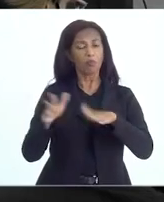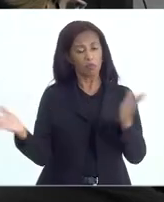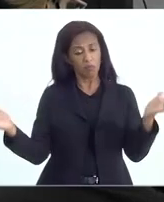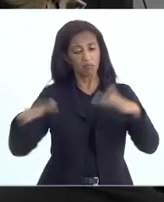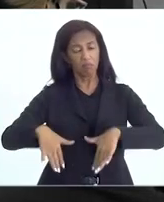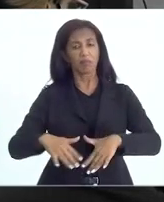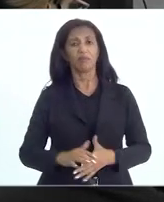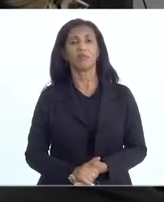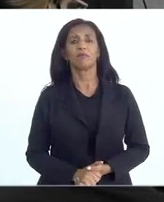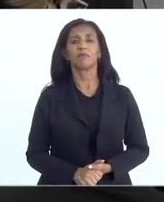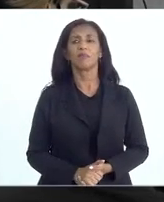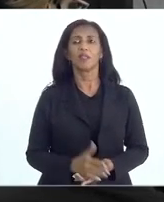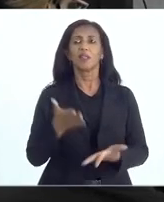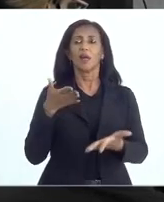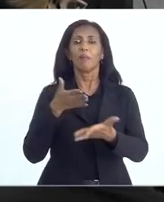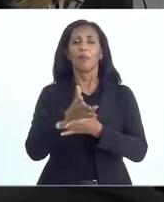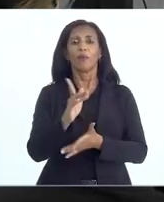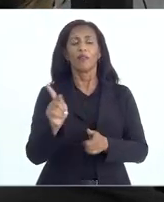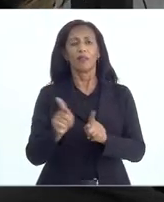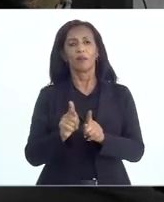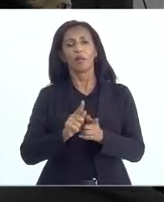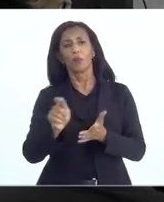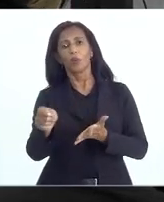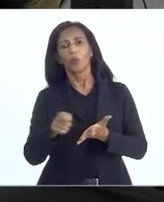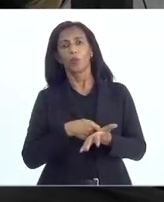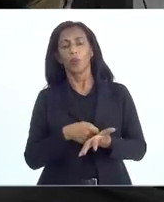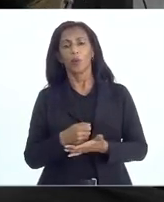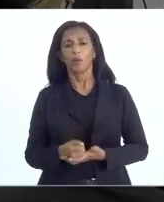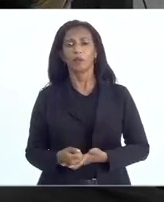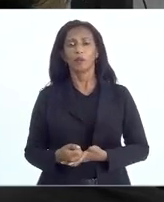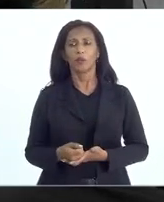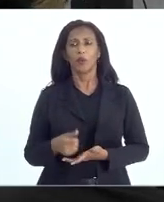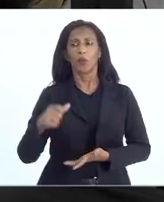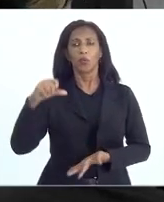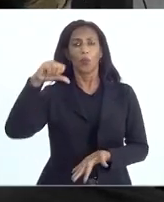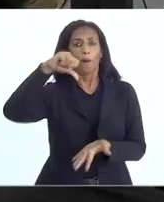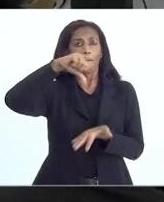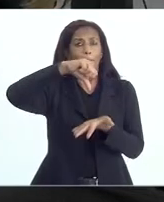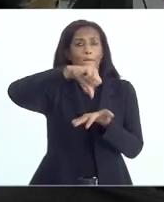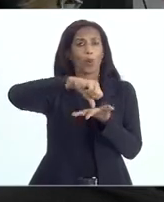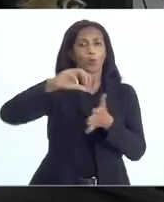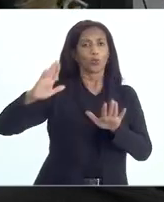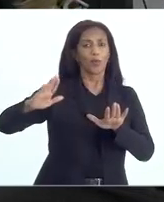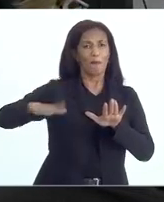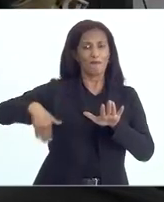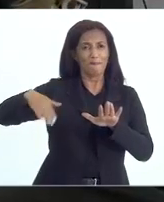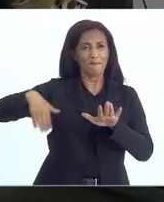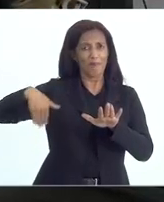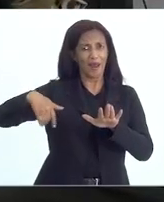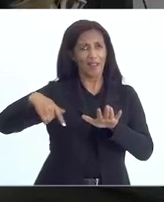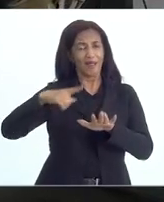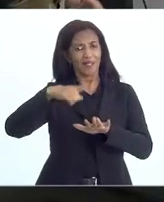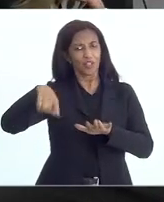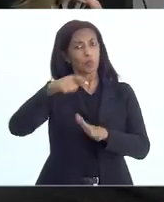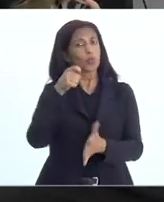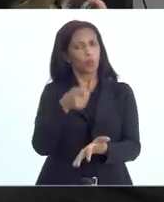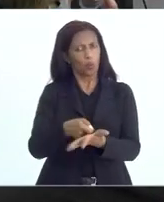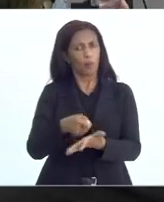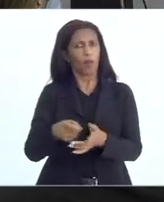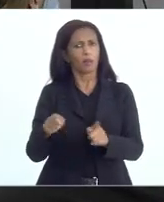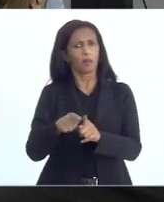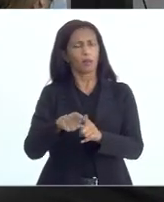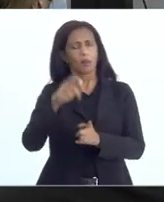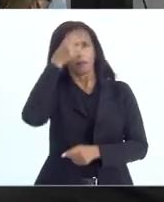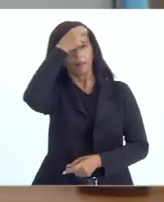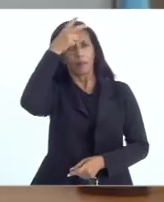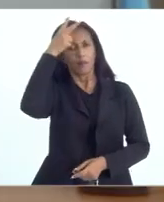prestarem aqui conosco e aprovar também a vistoria do esports da praia conforme comentou o Coronel Leandro para que a gente possa cobrar também da